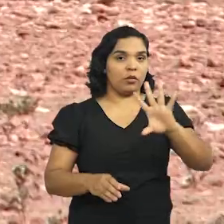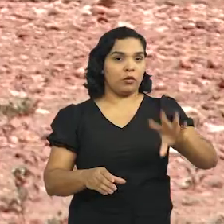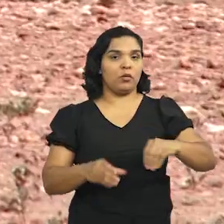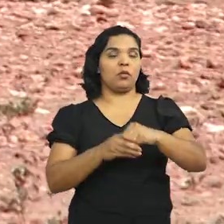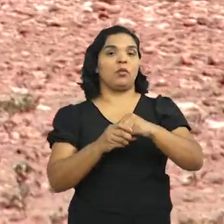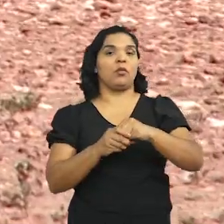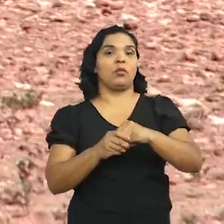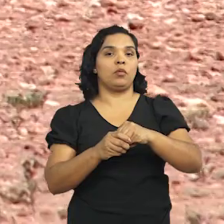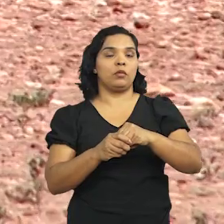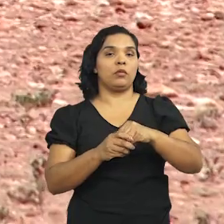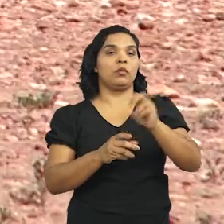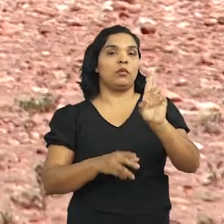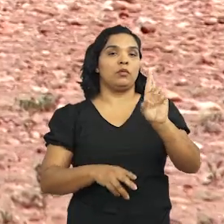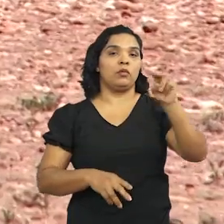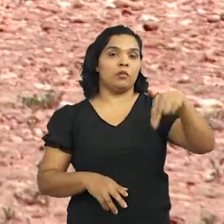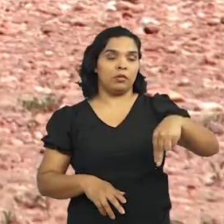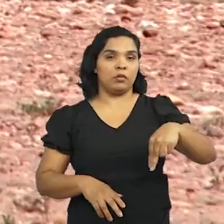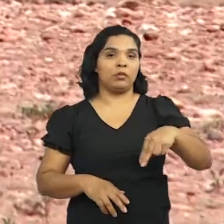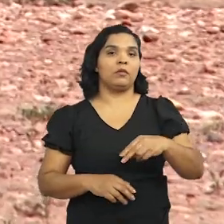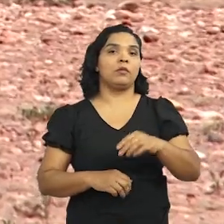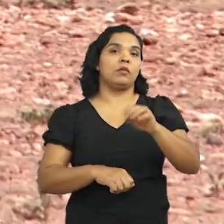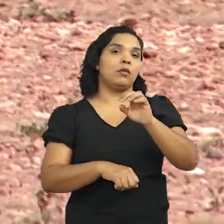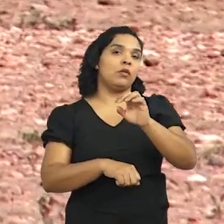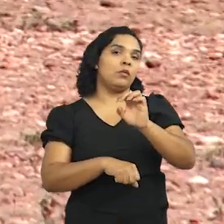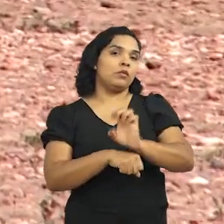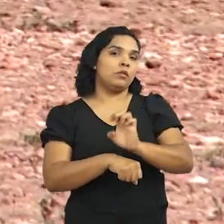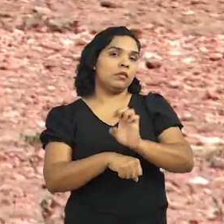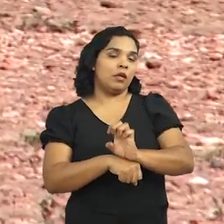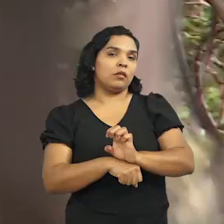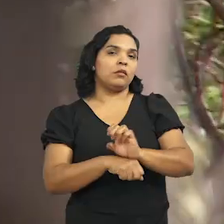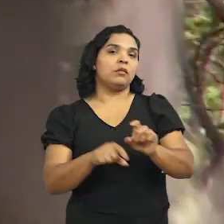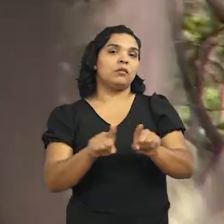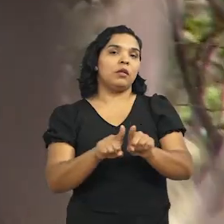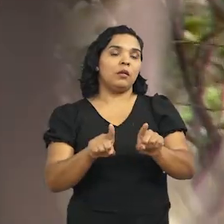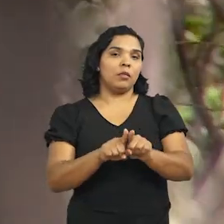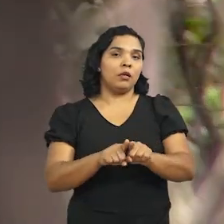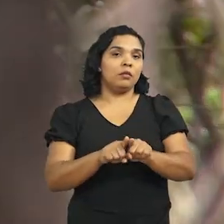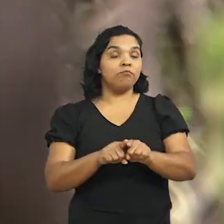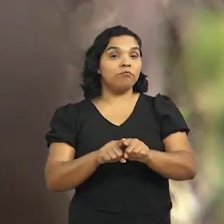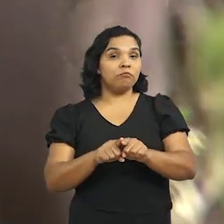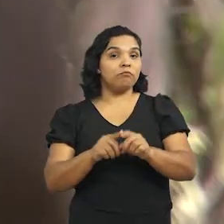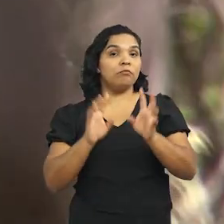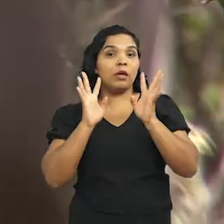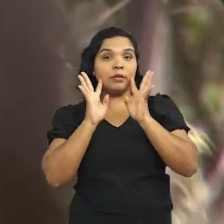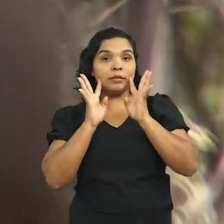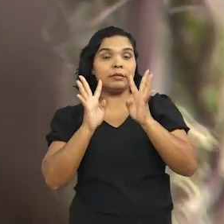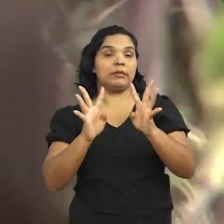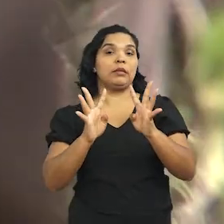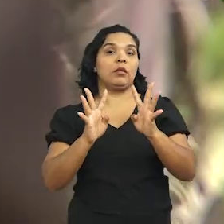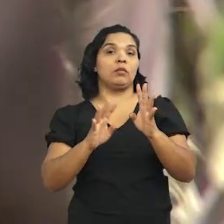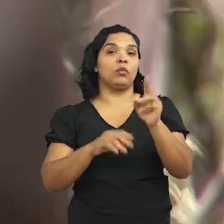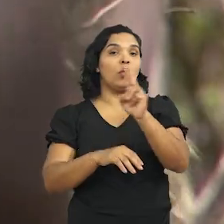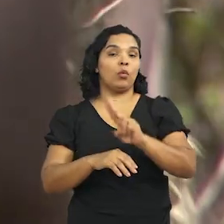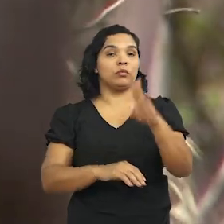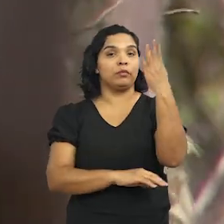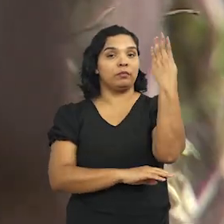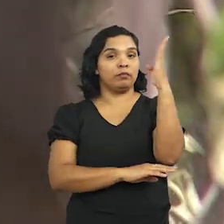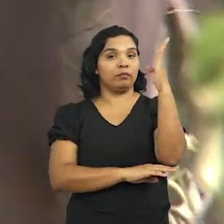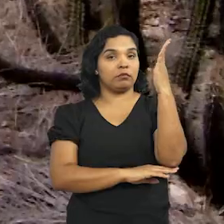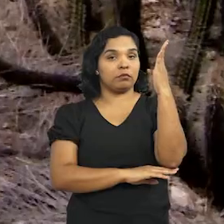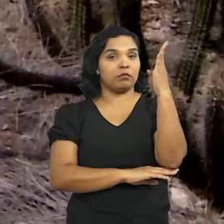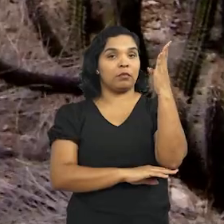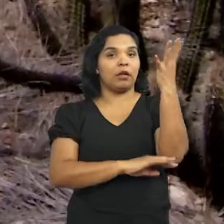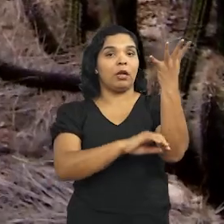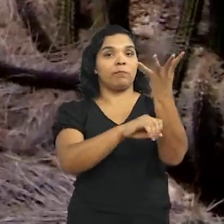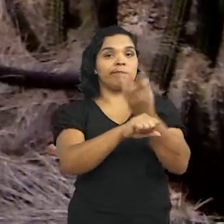Brasil, o que inclui o Rio Grande do Norte. No estado potiguar, merece atenção a exploração e o uso da